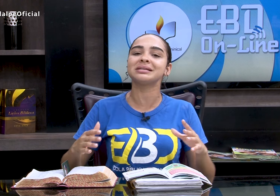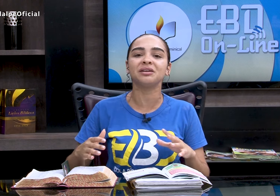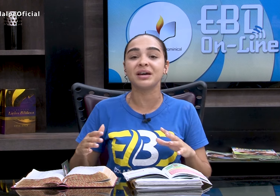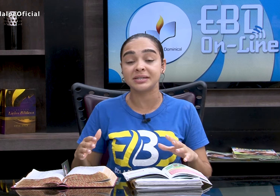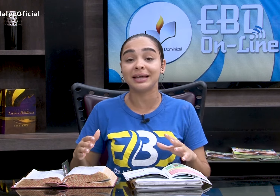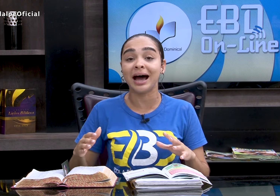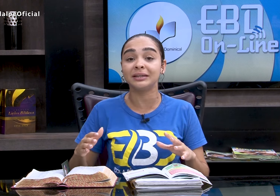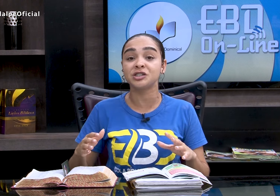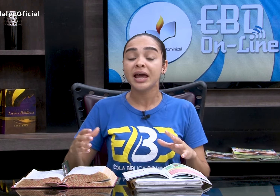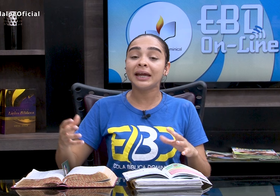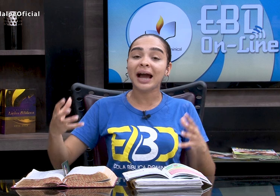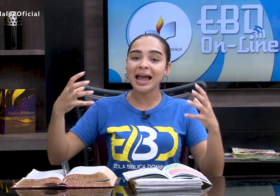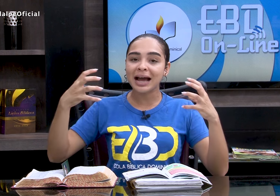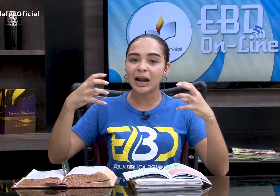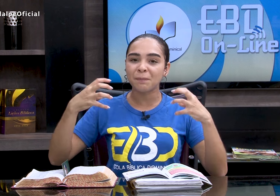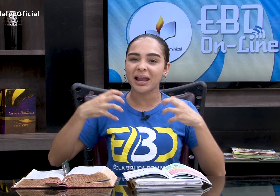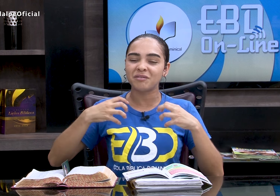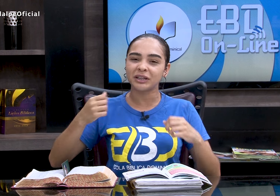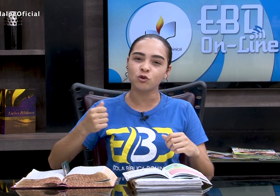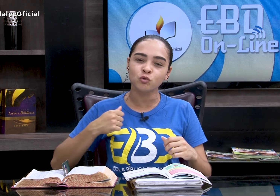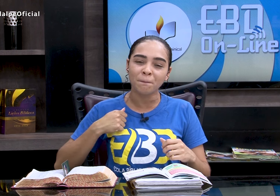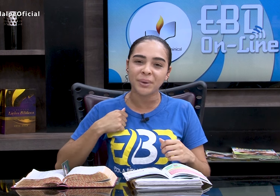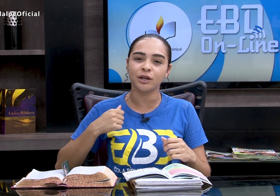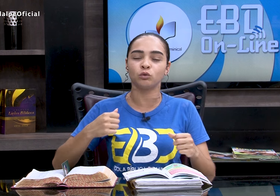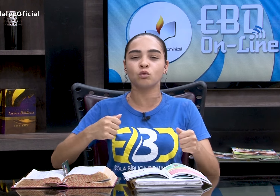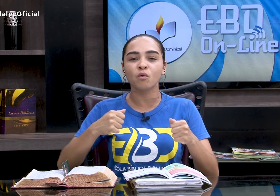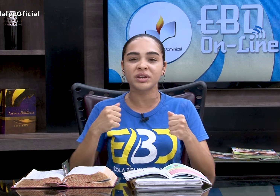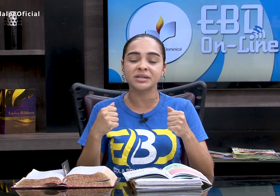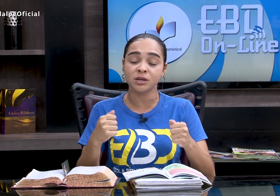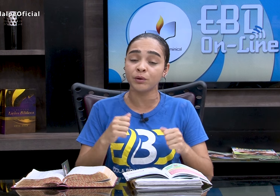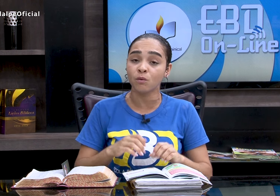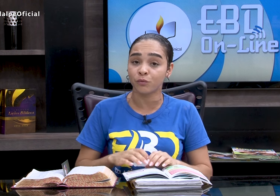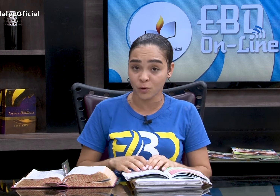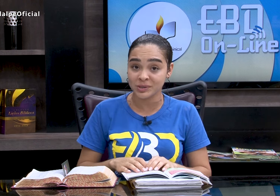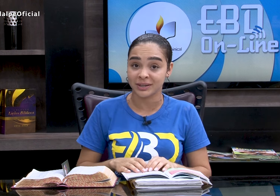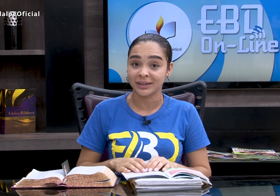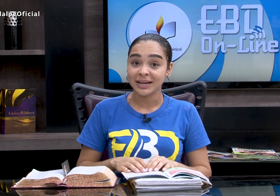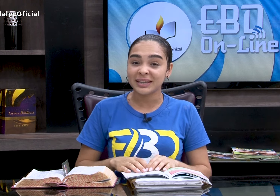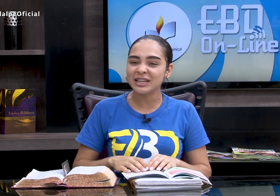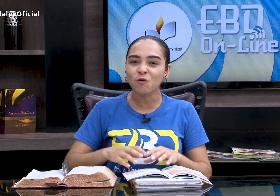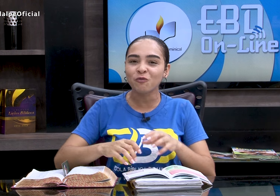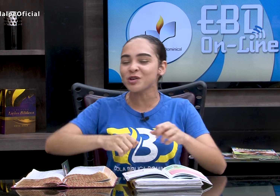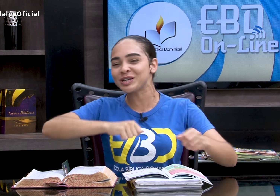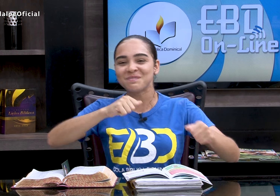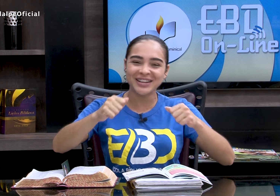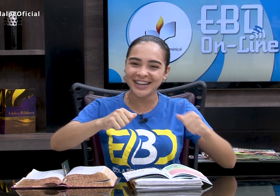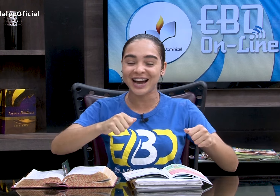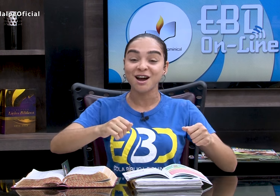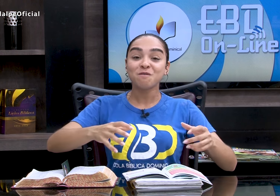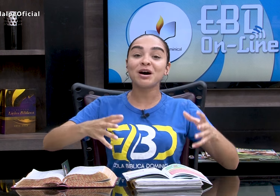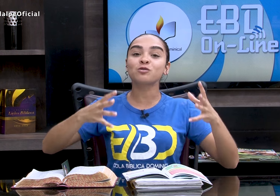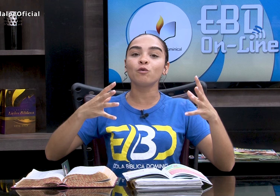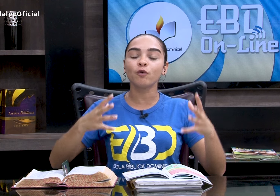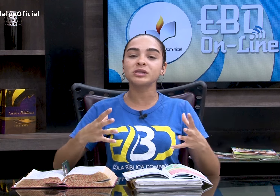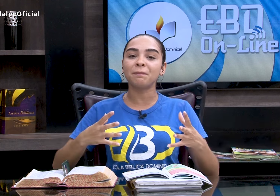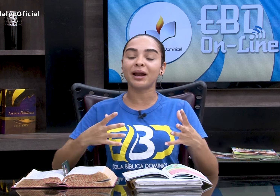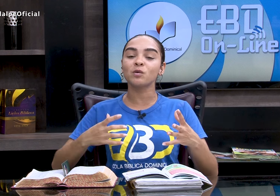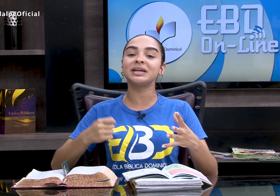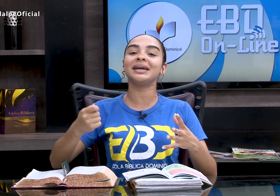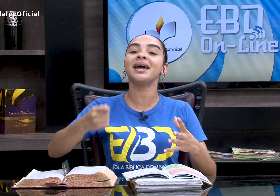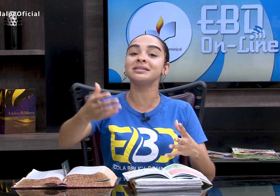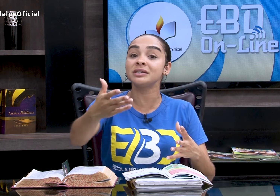pelas adversidades e carregar a palavra de Deus no peito com convicção e com força né não com força de briga mas com